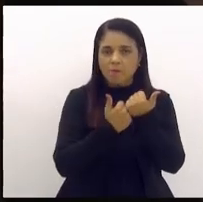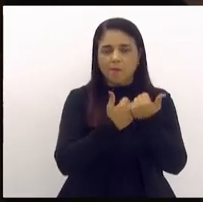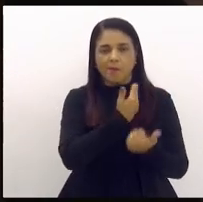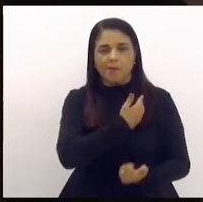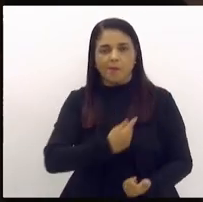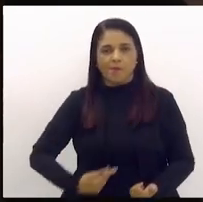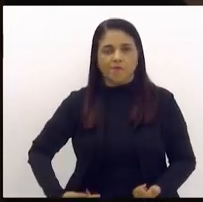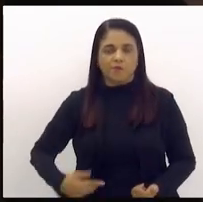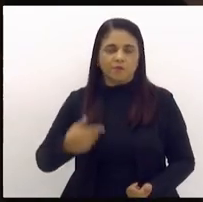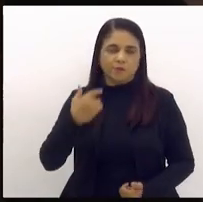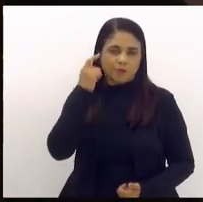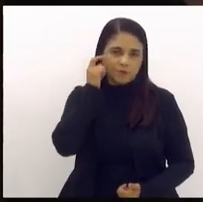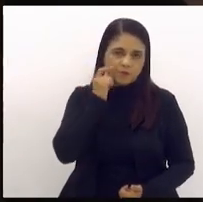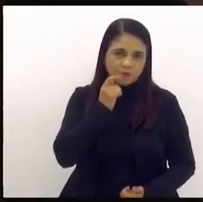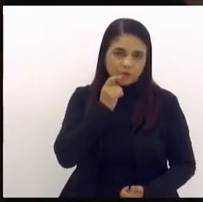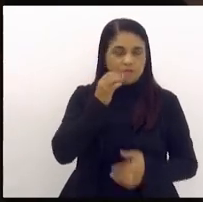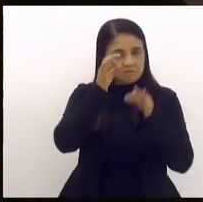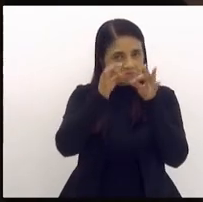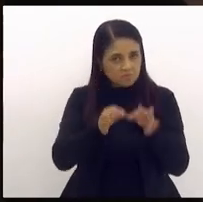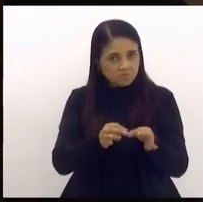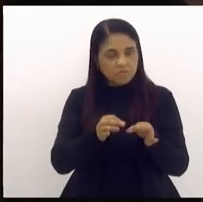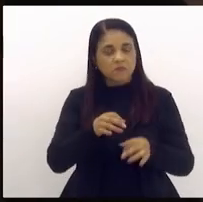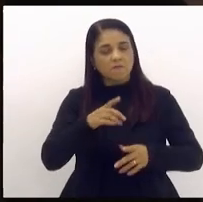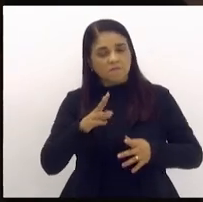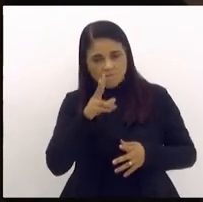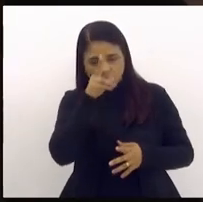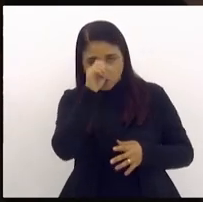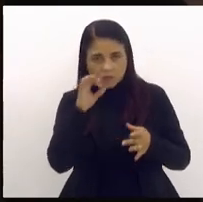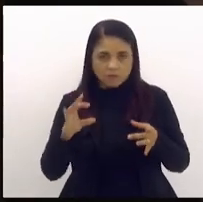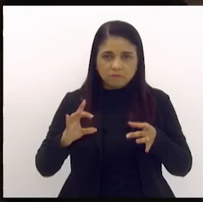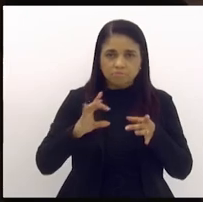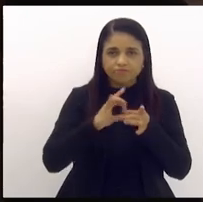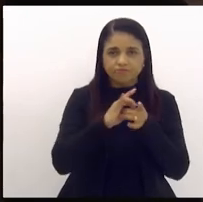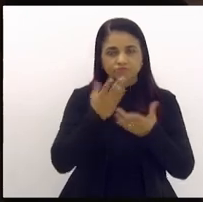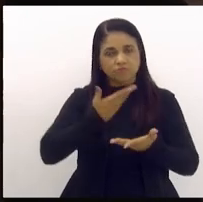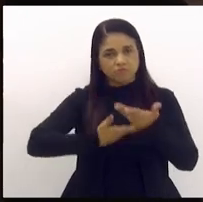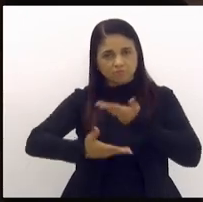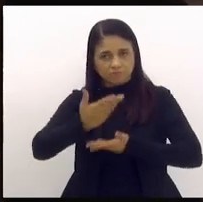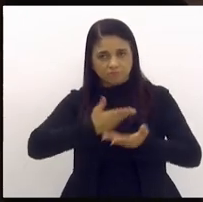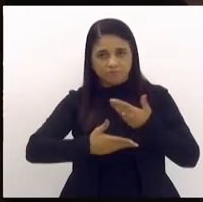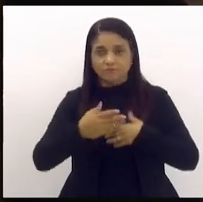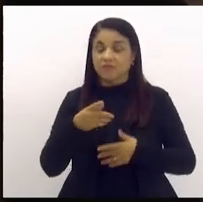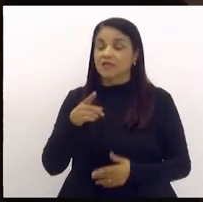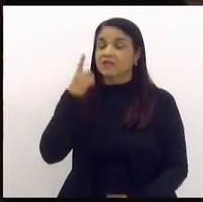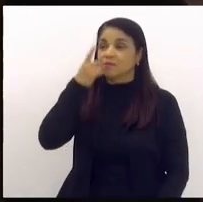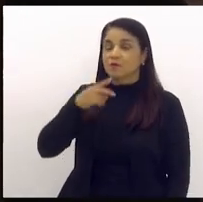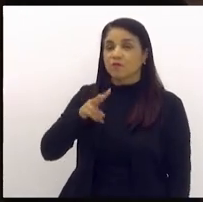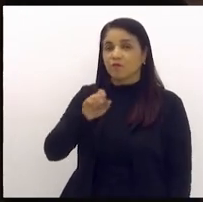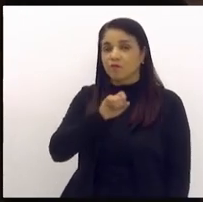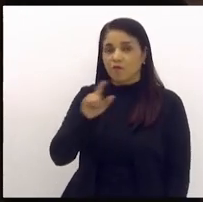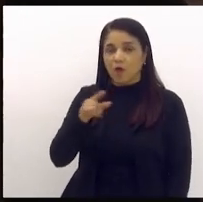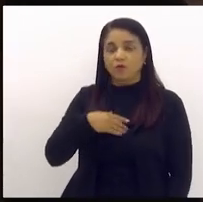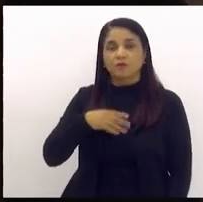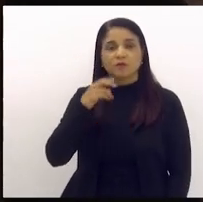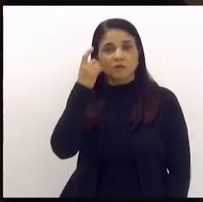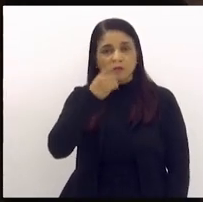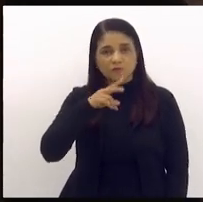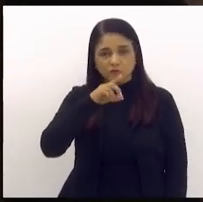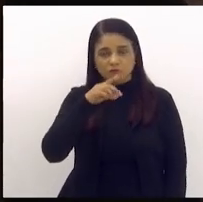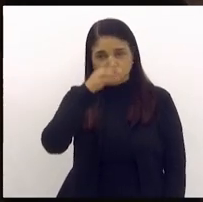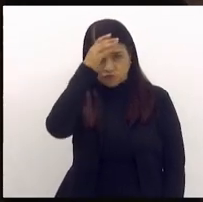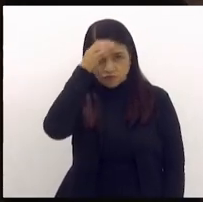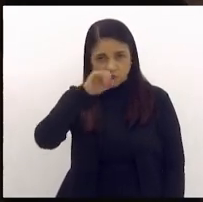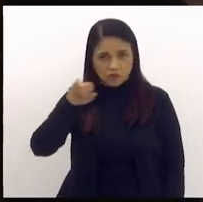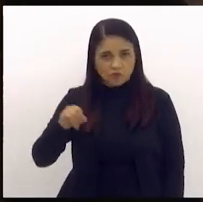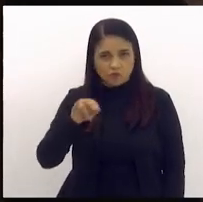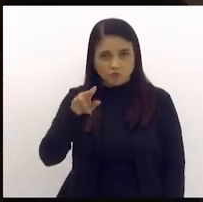Castro aqui na casa, tenho certeza que se fortalece essa relação. Deputado Val, deputada Tia Ju, nobre presidente, deputado